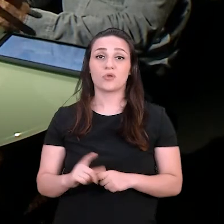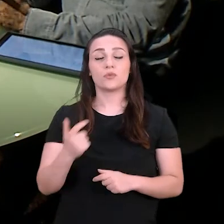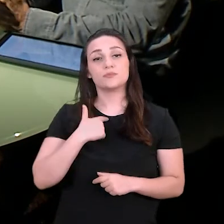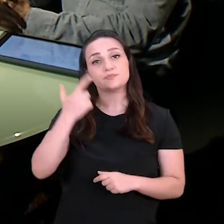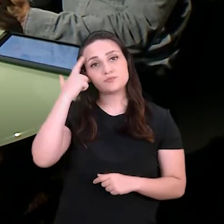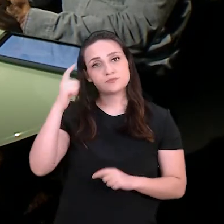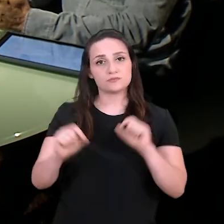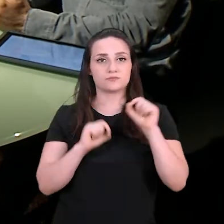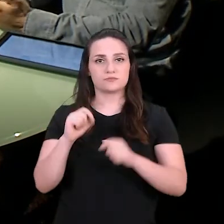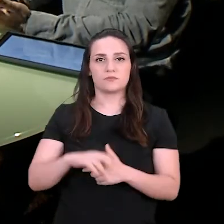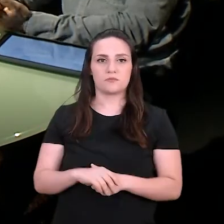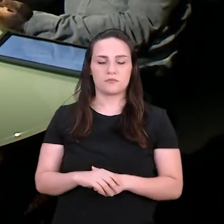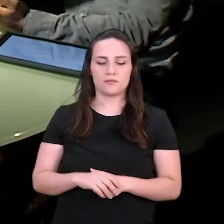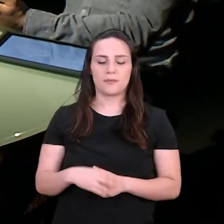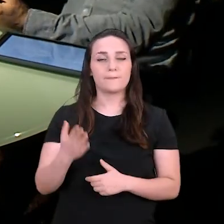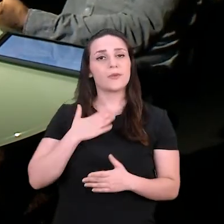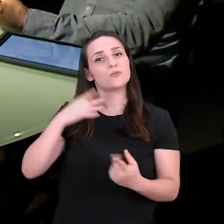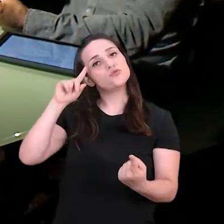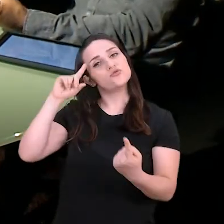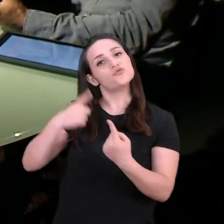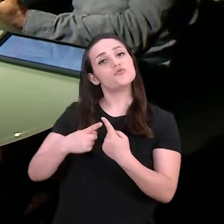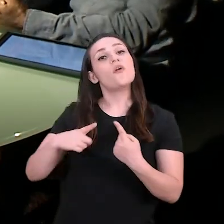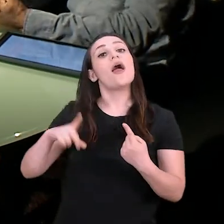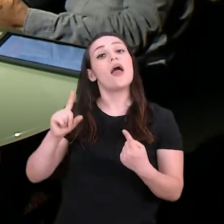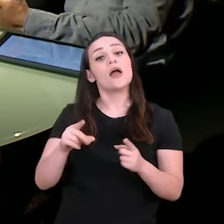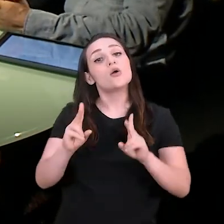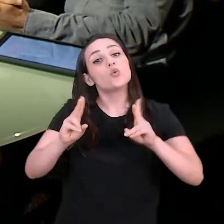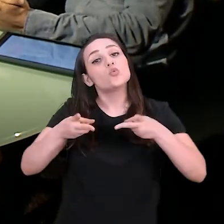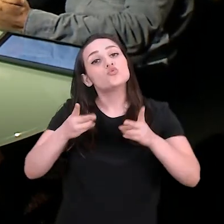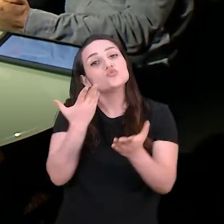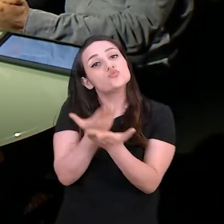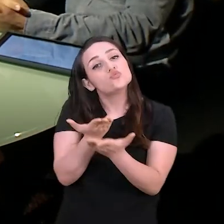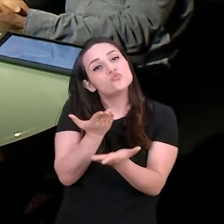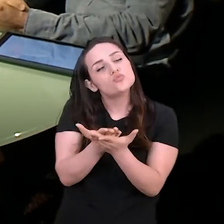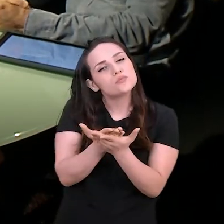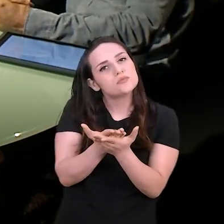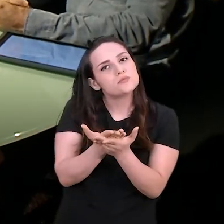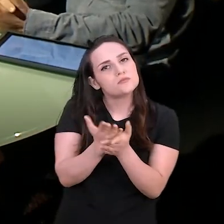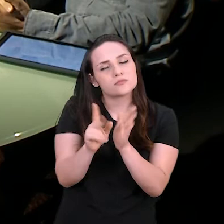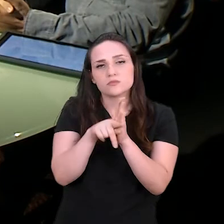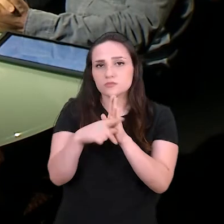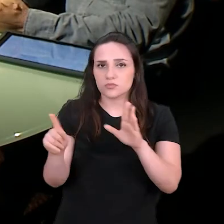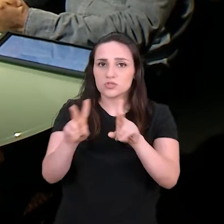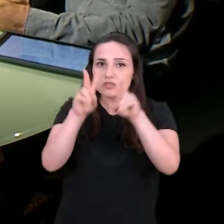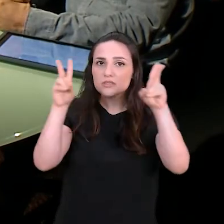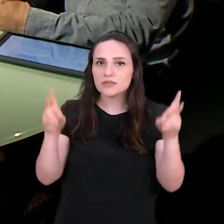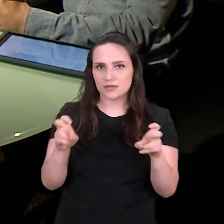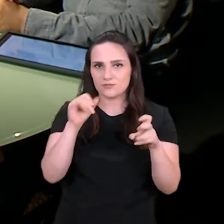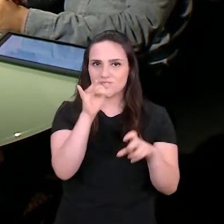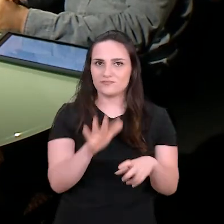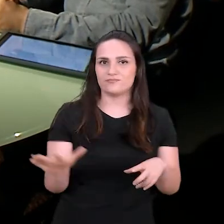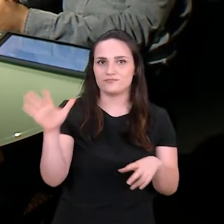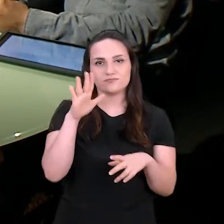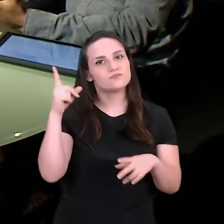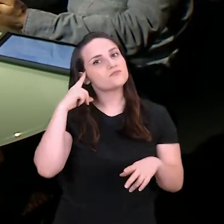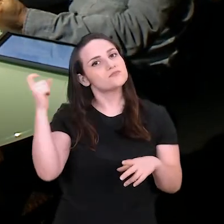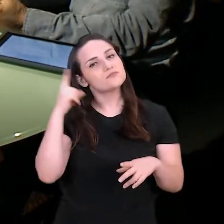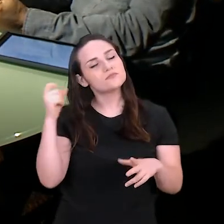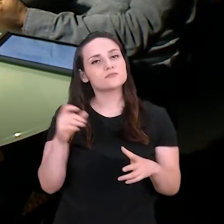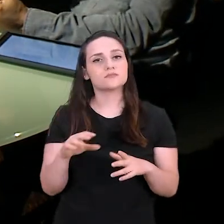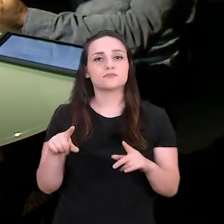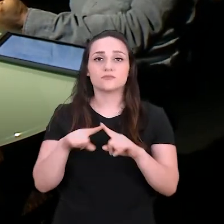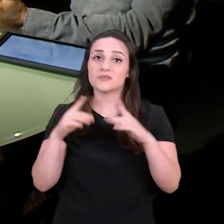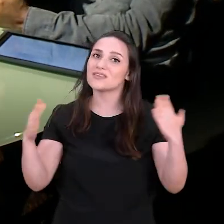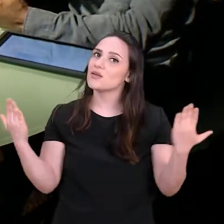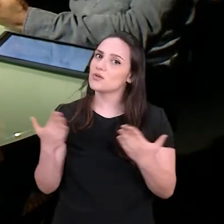assim, eu tenho uma intenção de continuar pesquisando conteúdos audiovisuais muito provavelmente